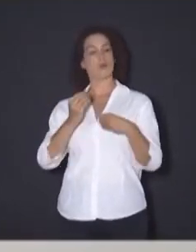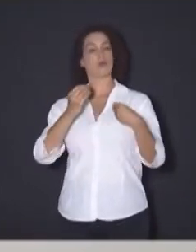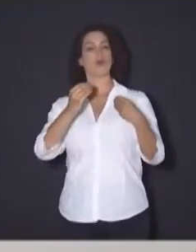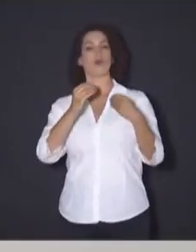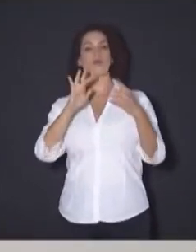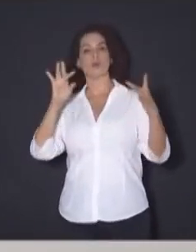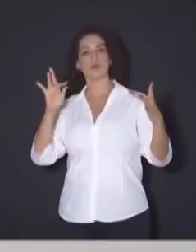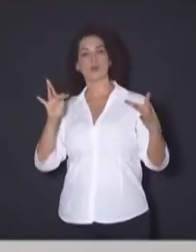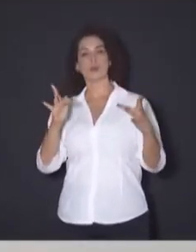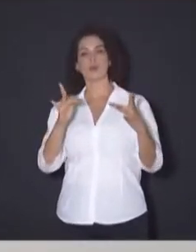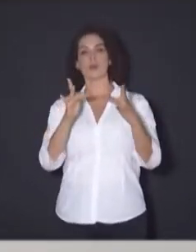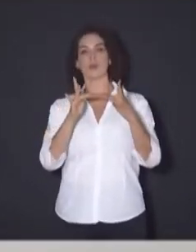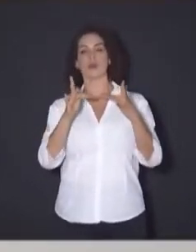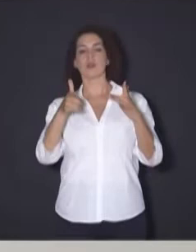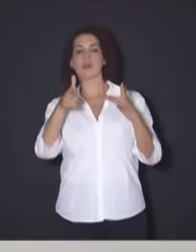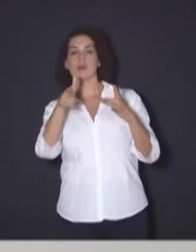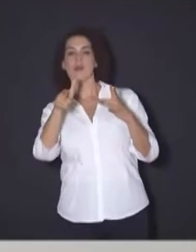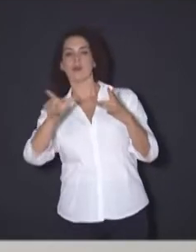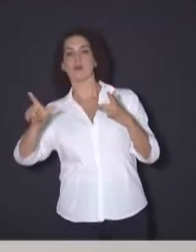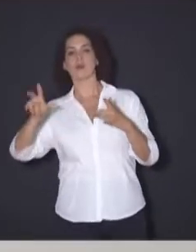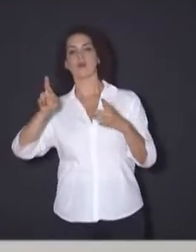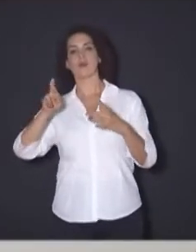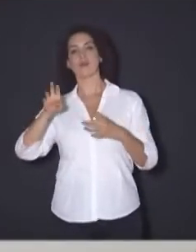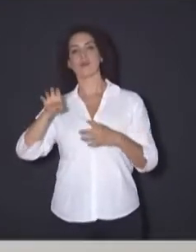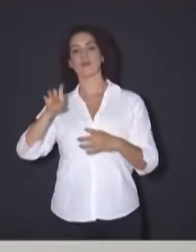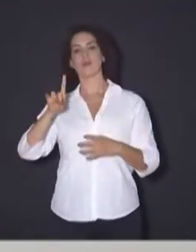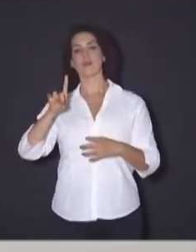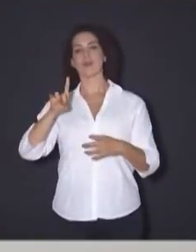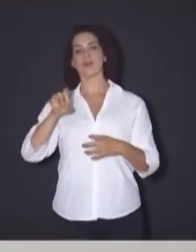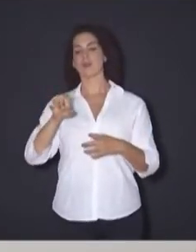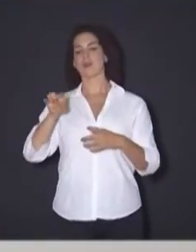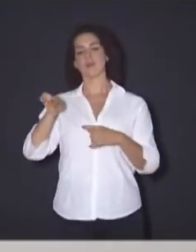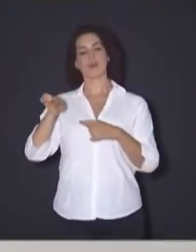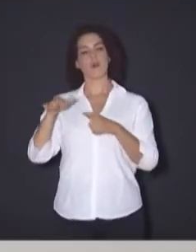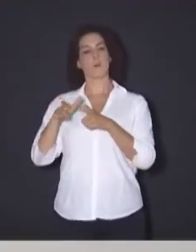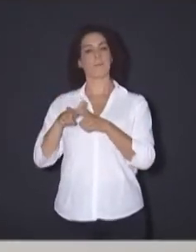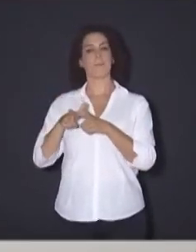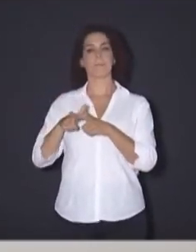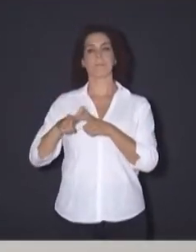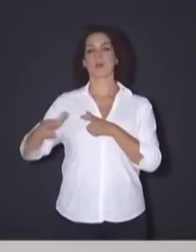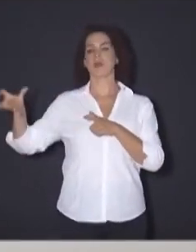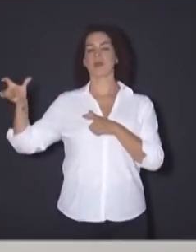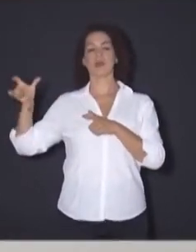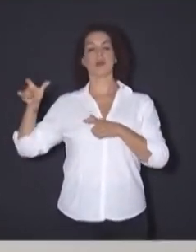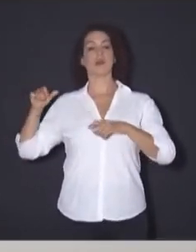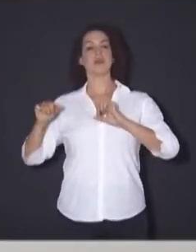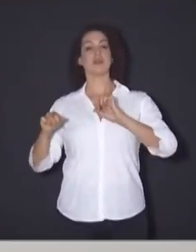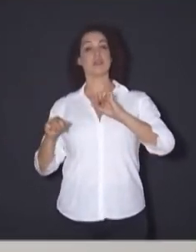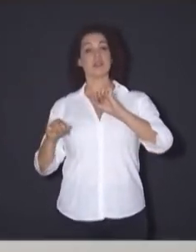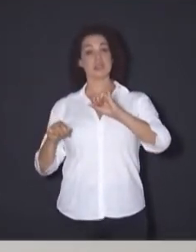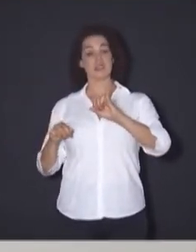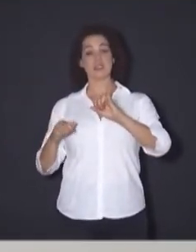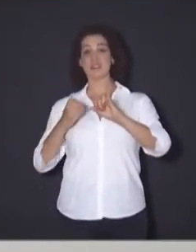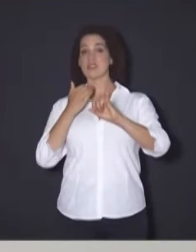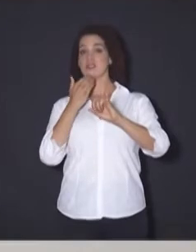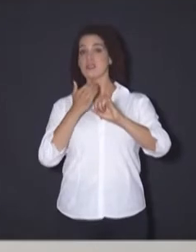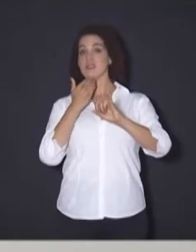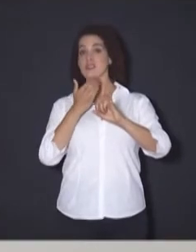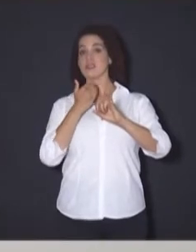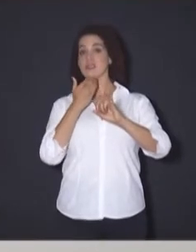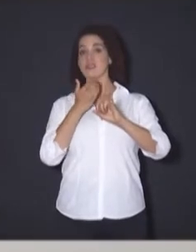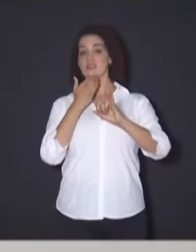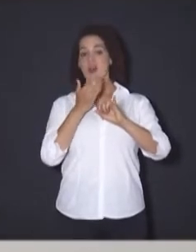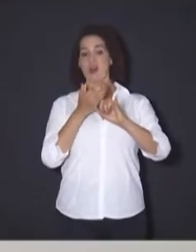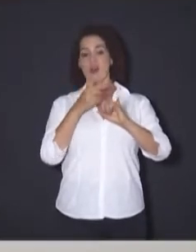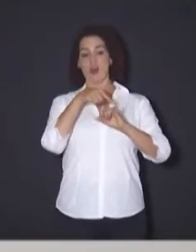nessa outra grande rede que é muito maior e que se a gente for sem essas raízes